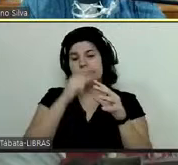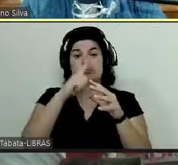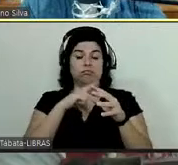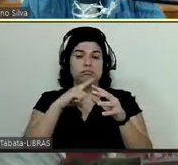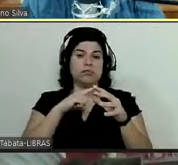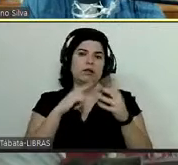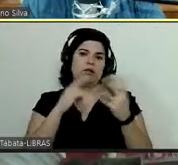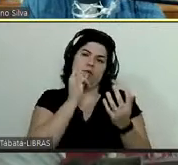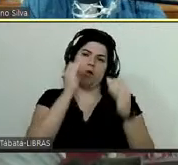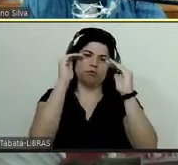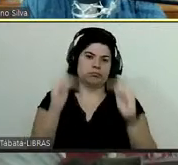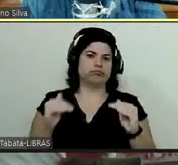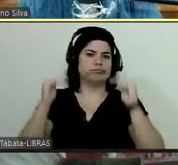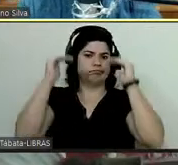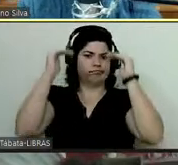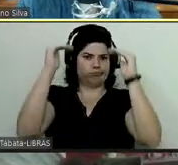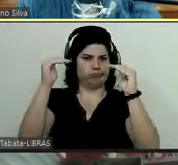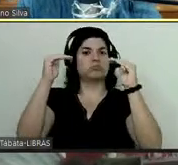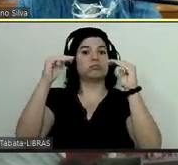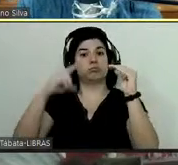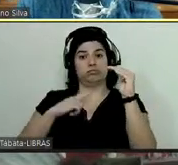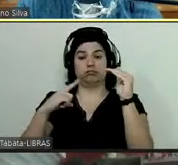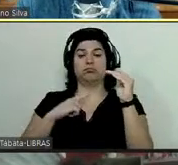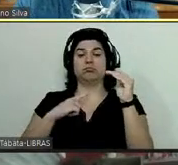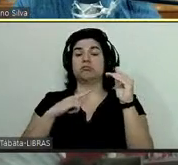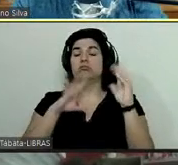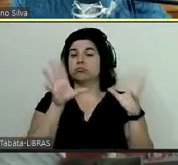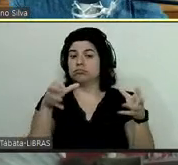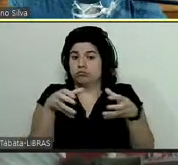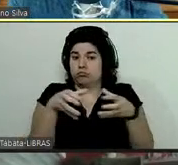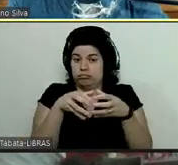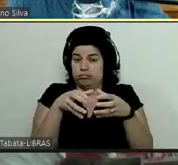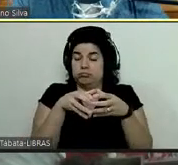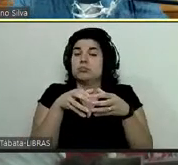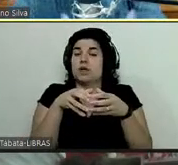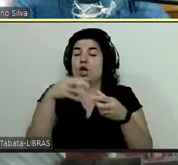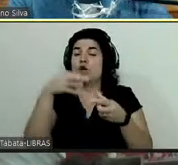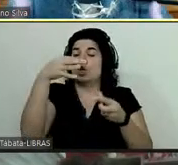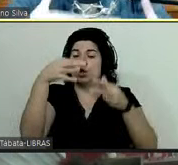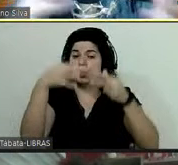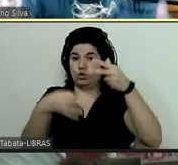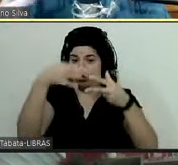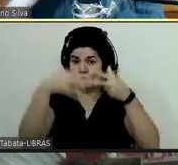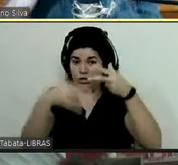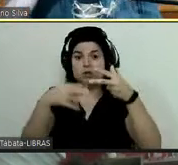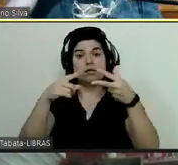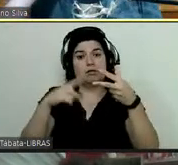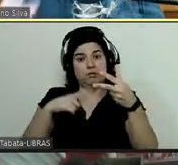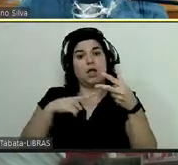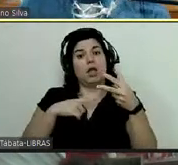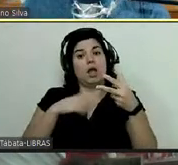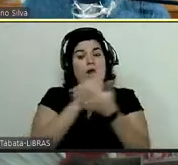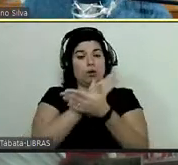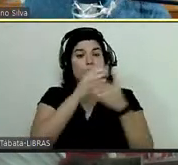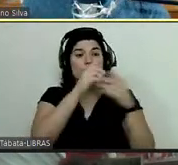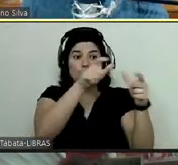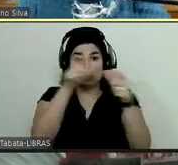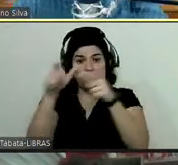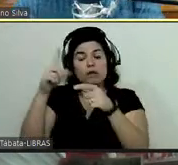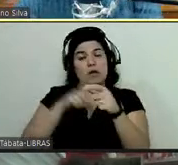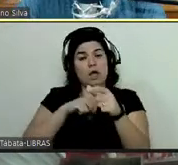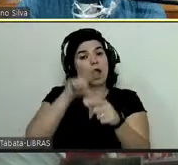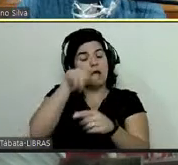Suprema corte por exemplo que comumente é indicado politicamente mas a membros promotores juízes etc que alguns lugares